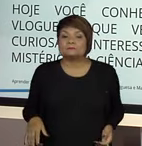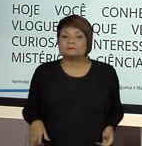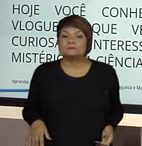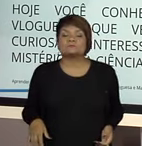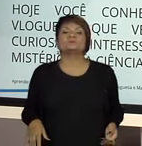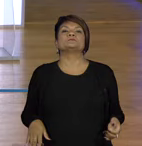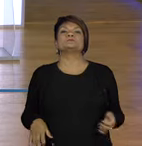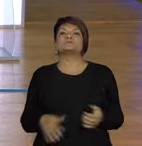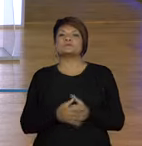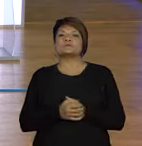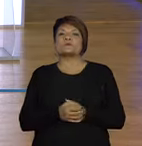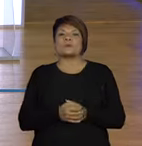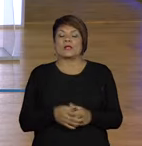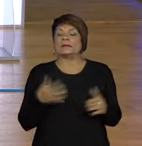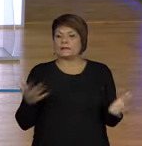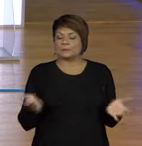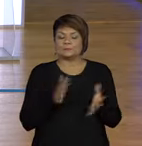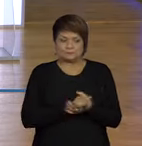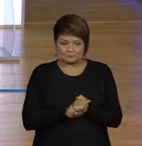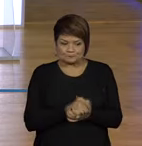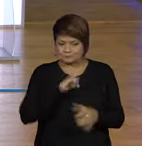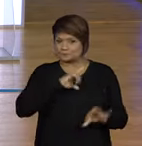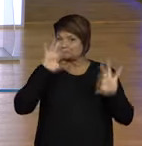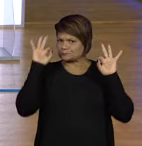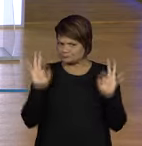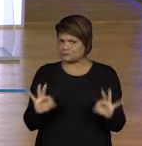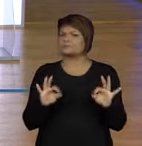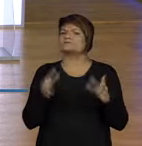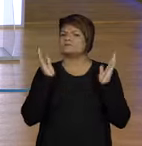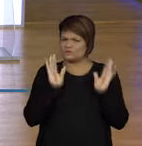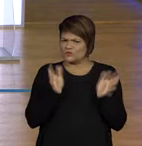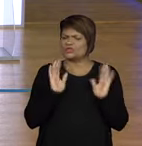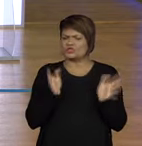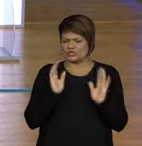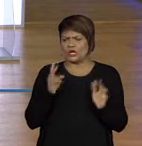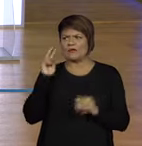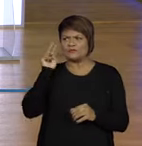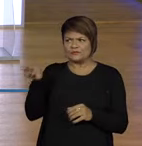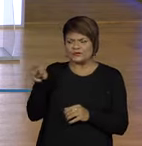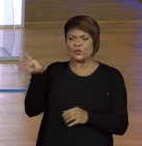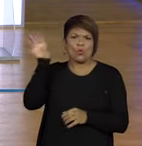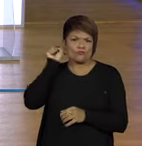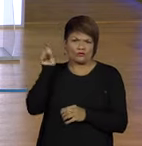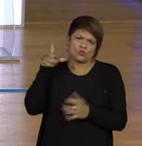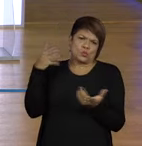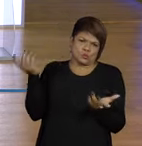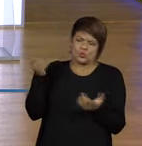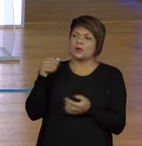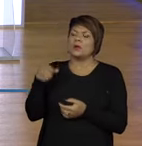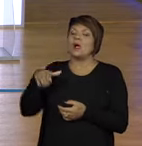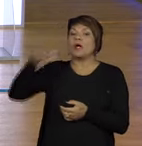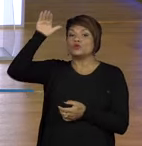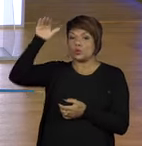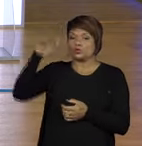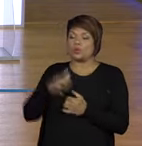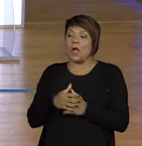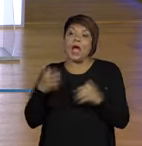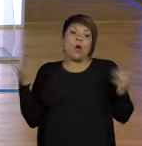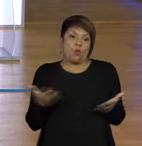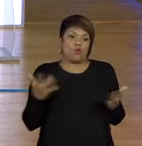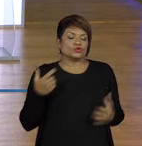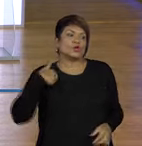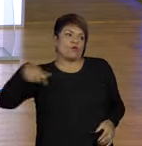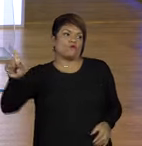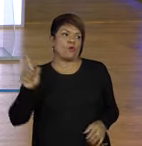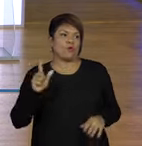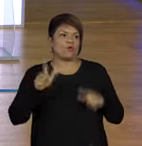Igual assim, professora, quando eu tenho certeza que algum estudante já ouviu, algum adulto da família falar assim, hoje eu vou para uma entrevista de